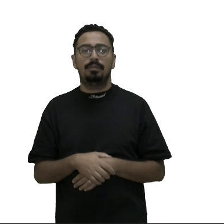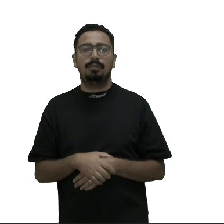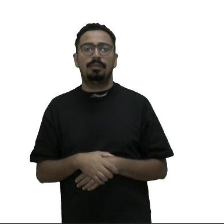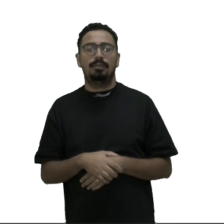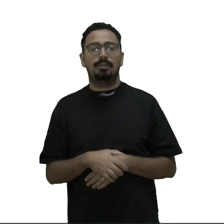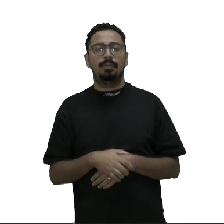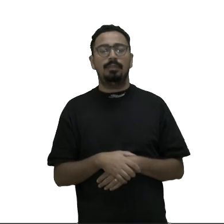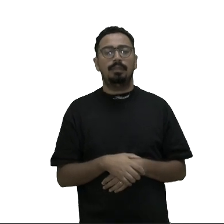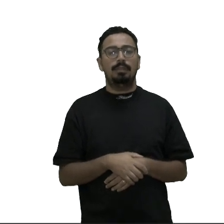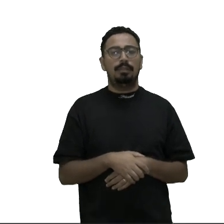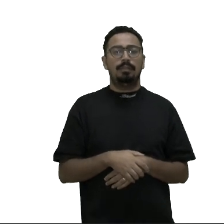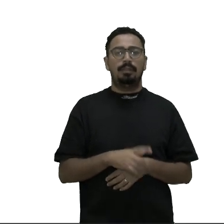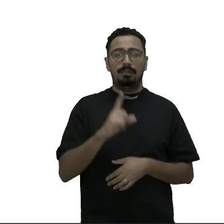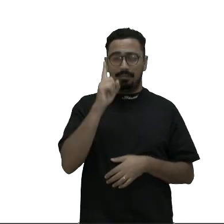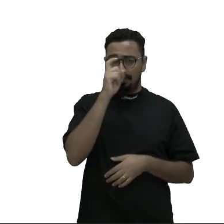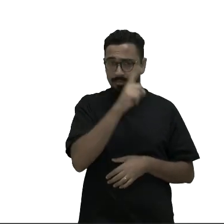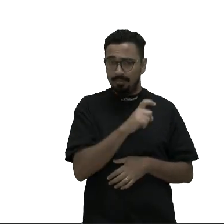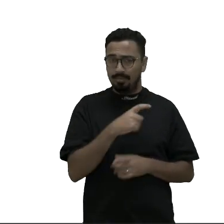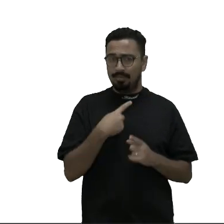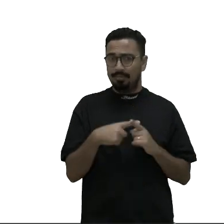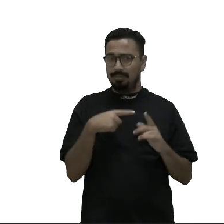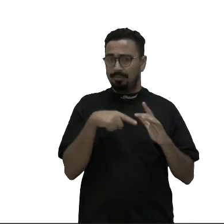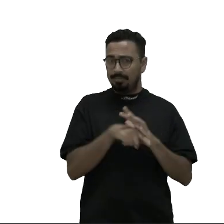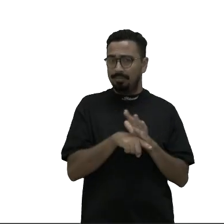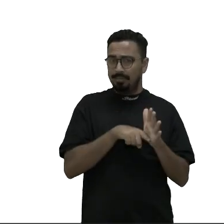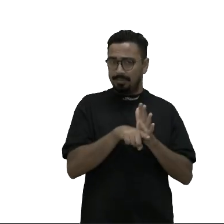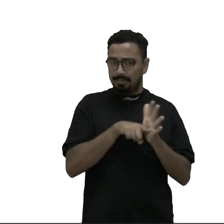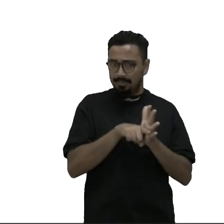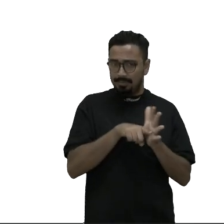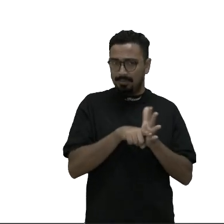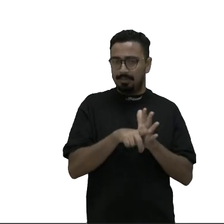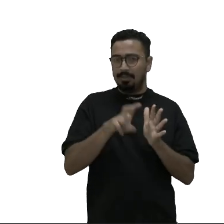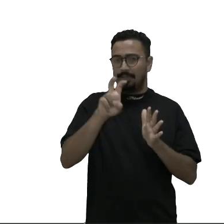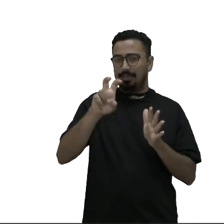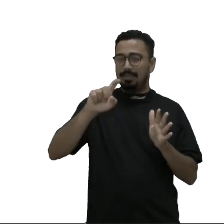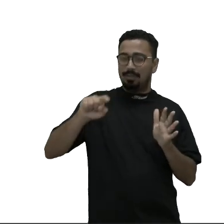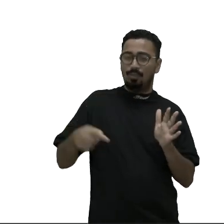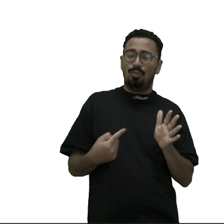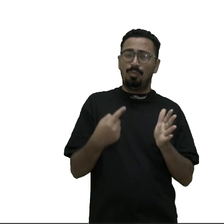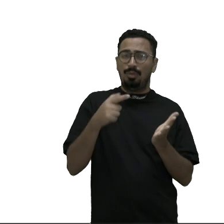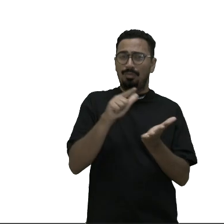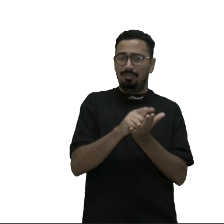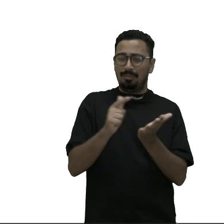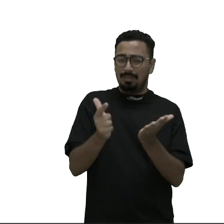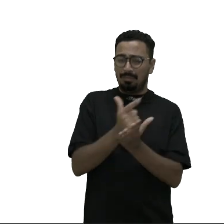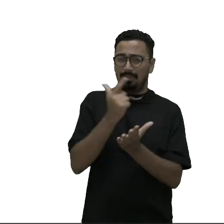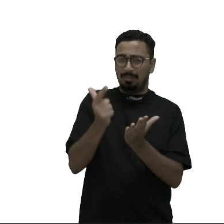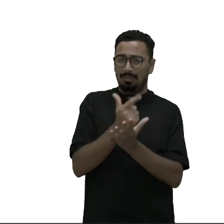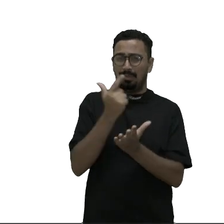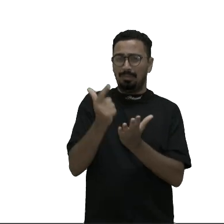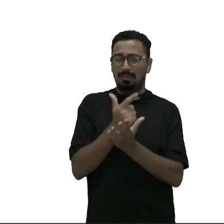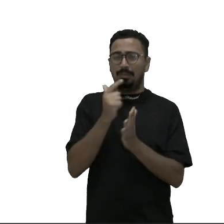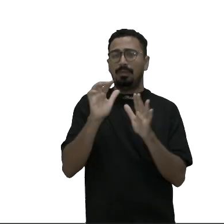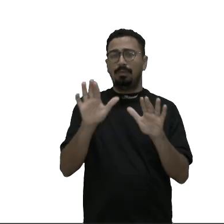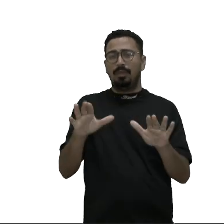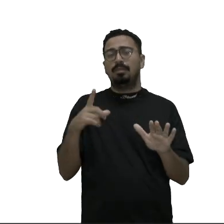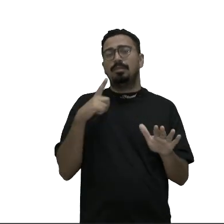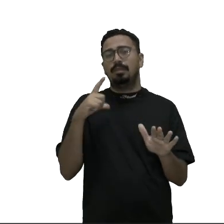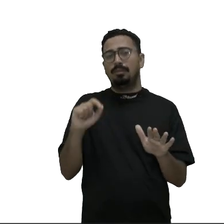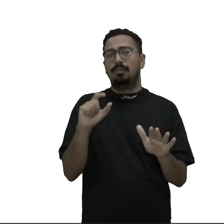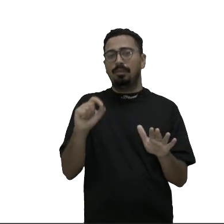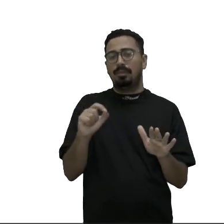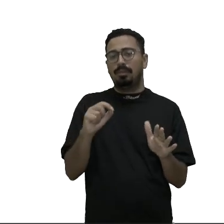E aí dá um trabalhinho maior, né? Porque são mais de 5 mil folhas. Mas nós tivemos no